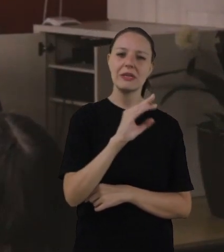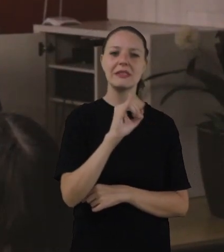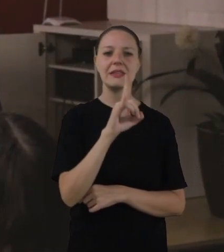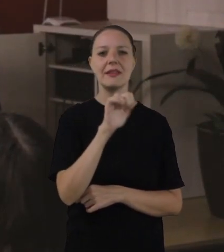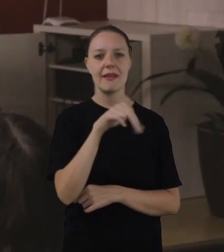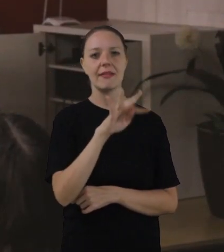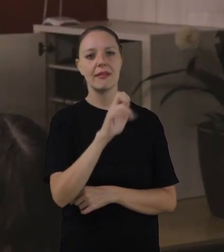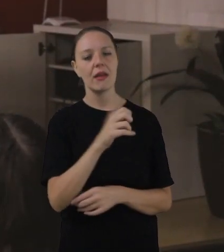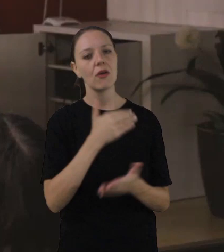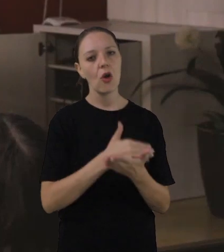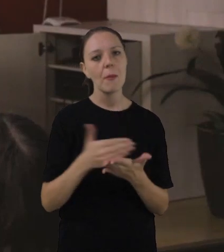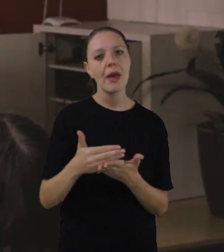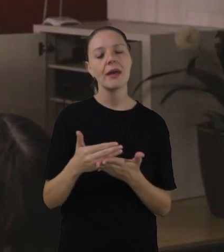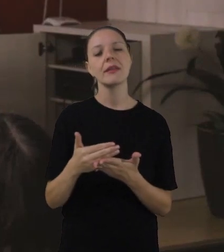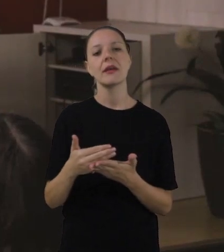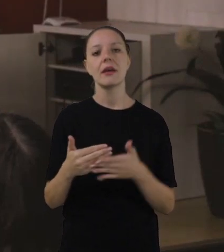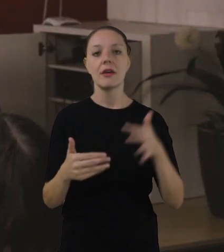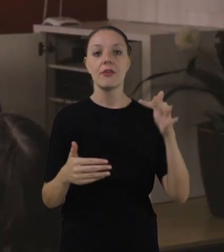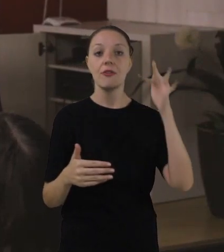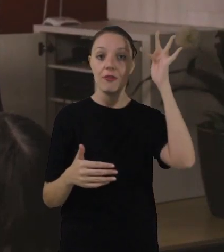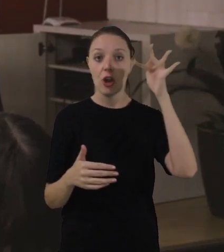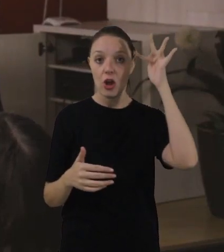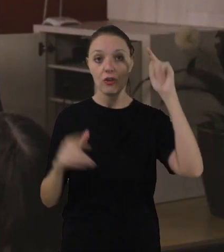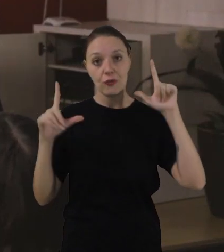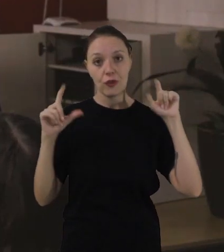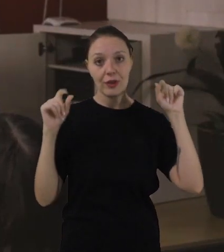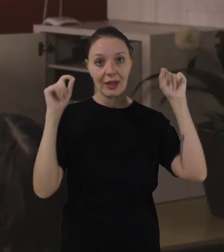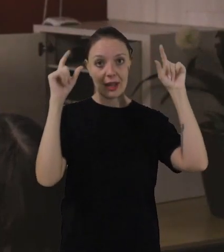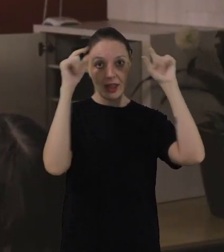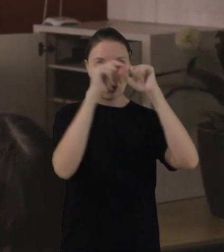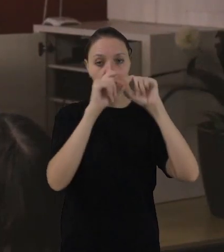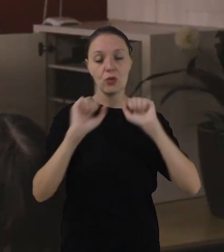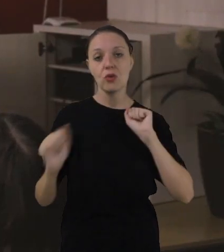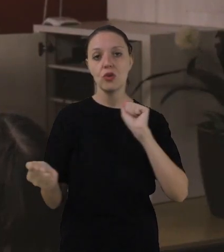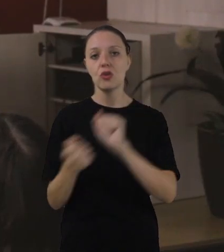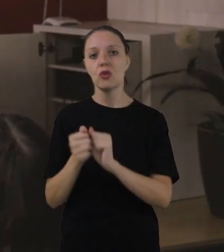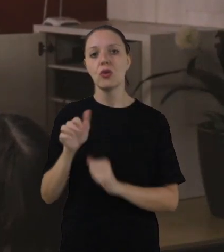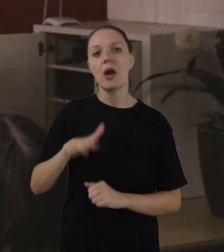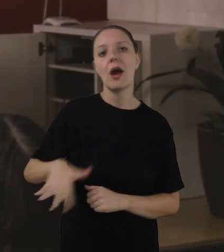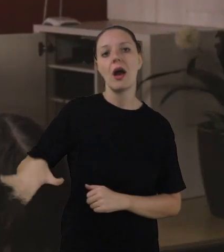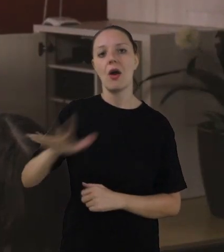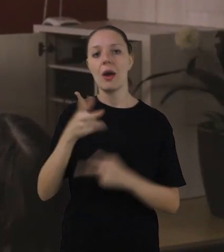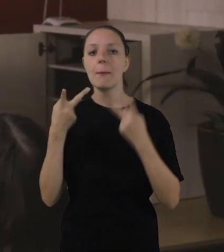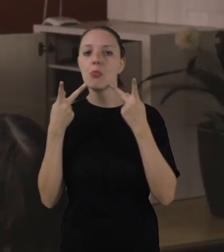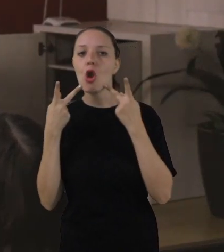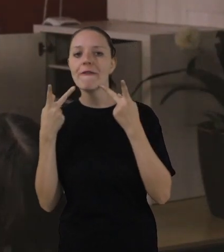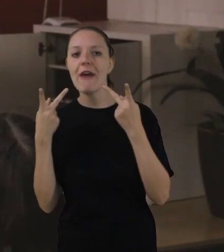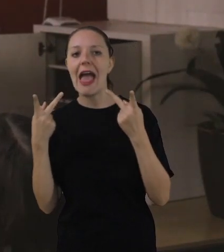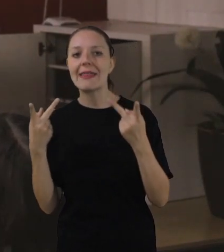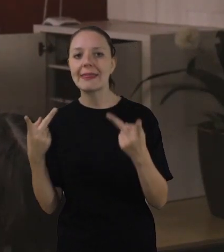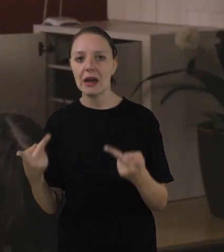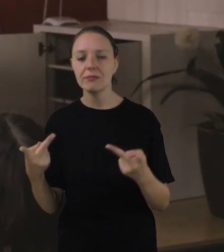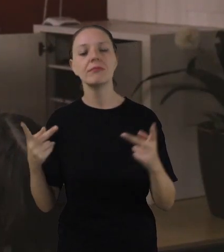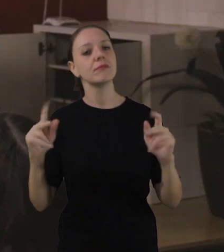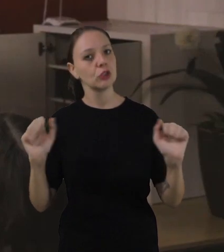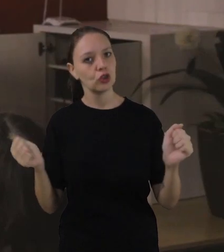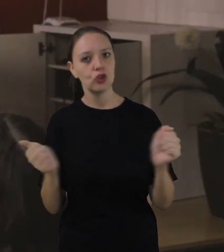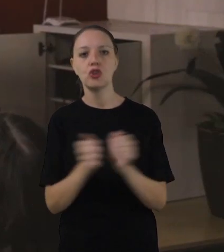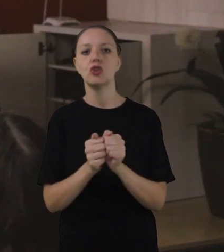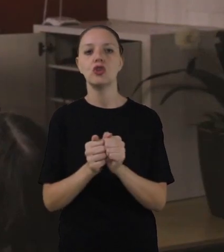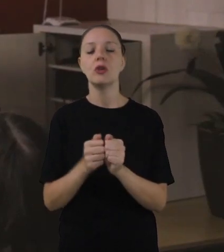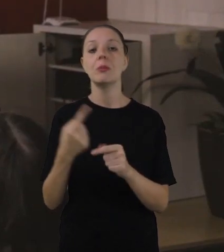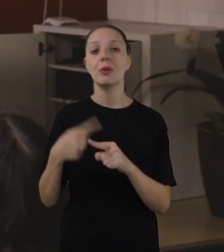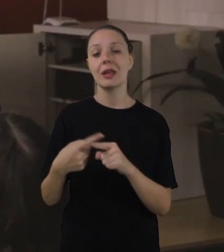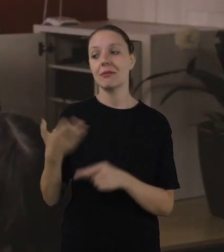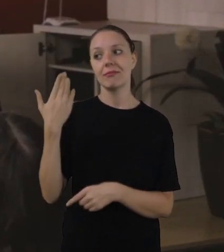ideias dos filósofos gregos com os profetas, né, que antigamente eram eles que